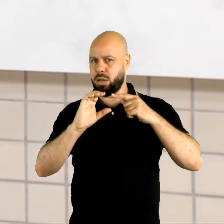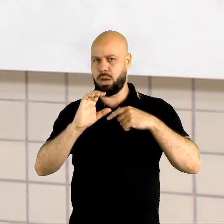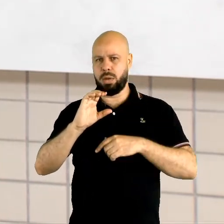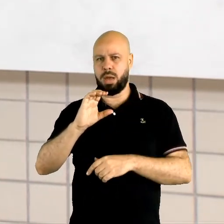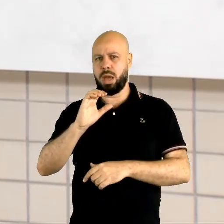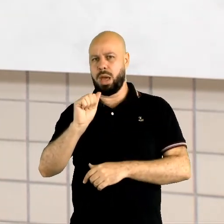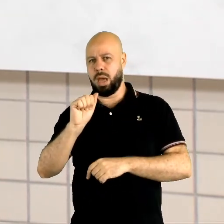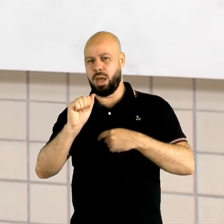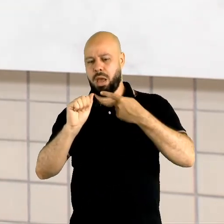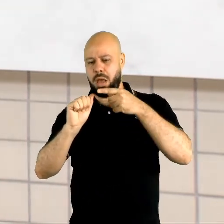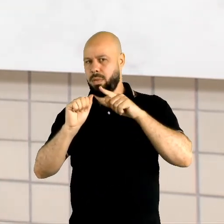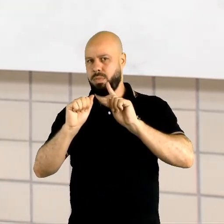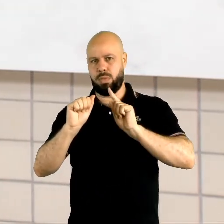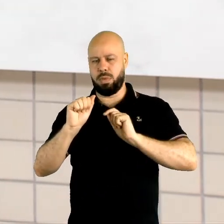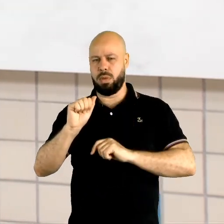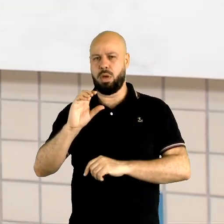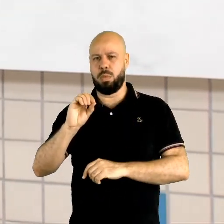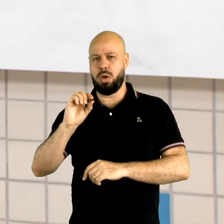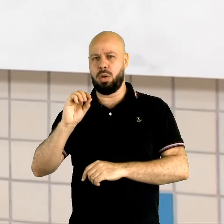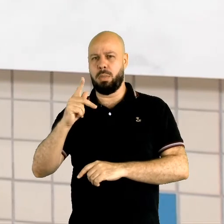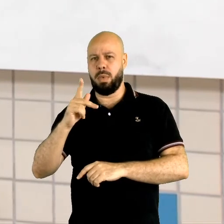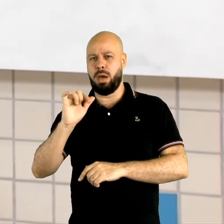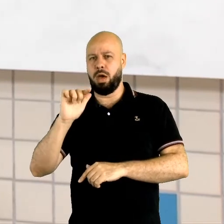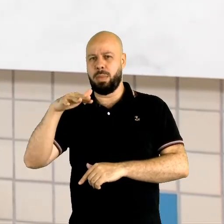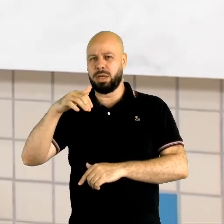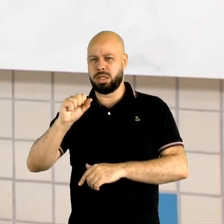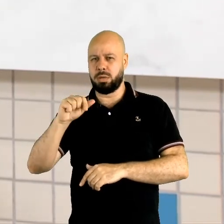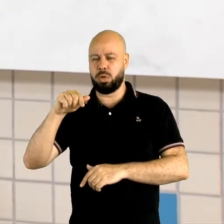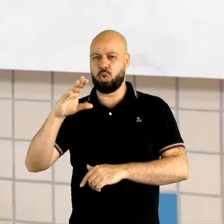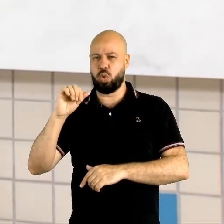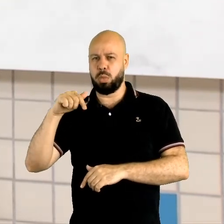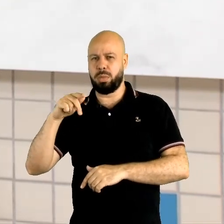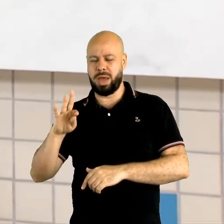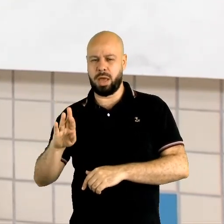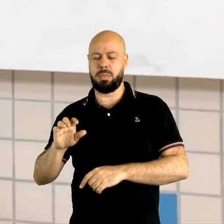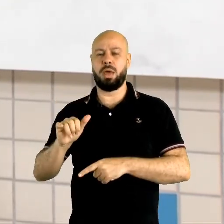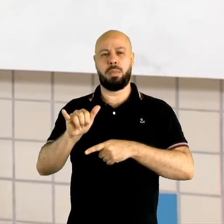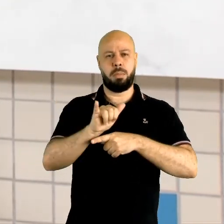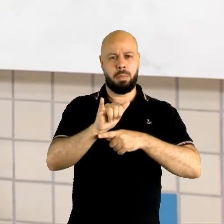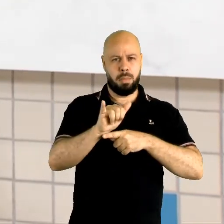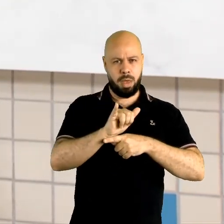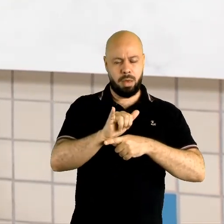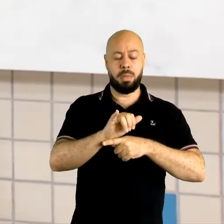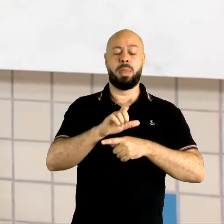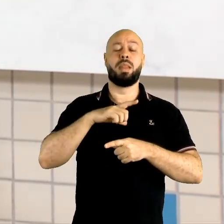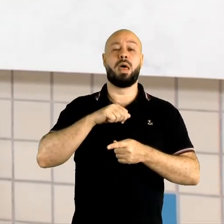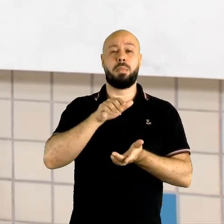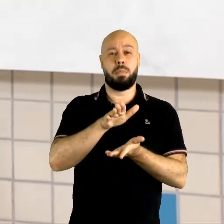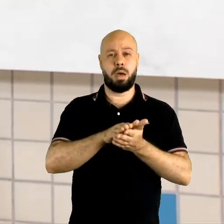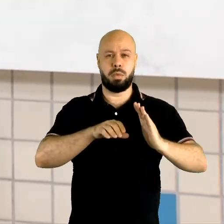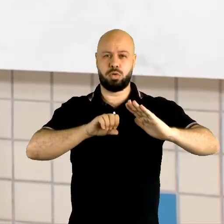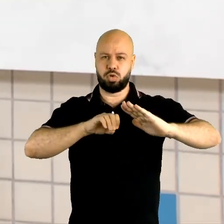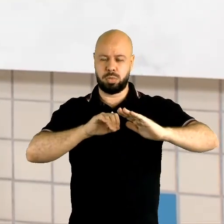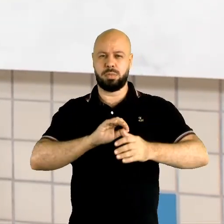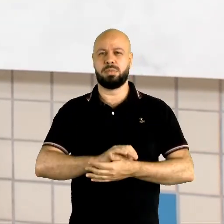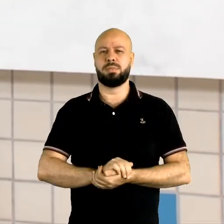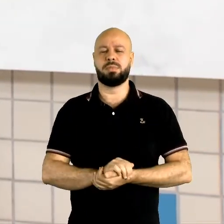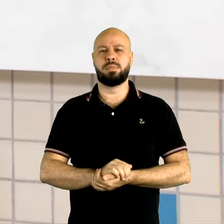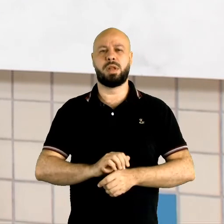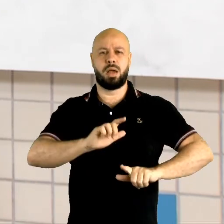educaçãopalmas.com.br. No YouTube você encontra Palmas Homeschool, certo? E a TV,